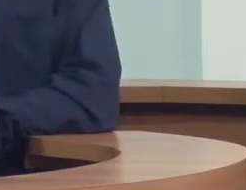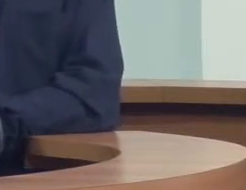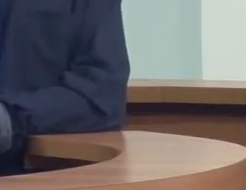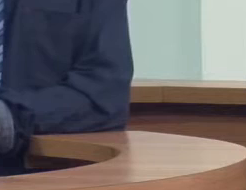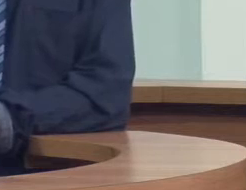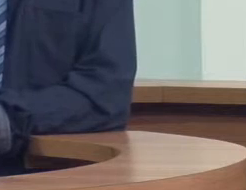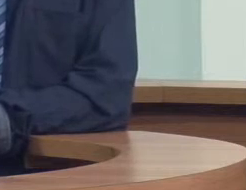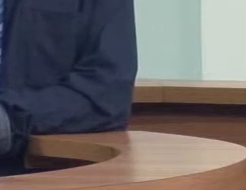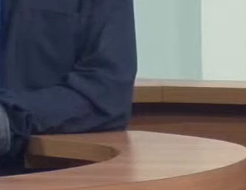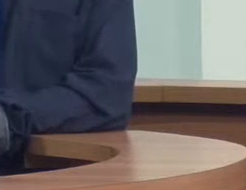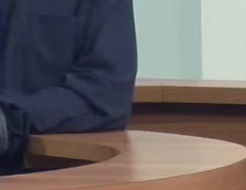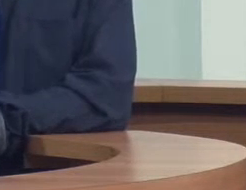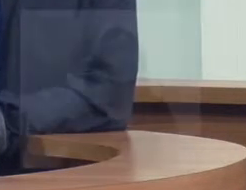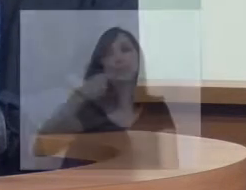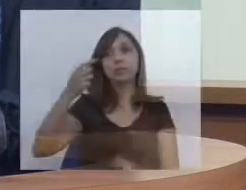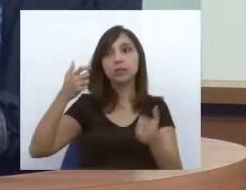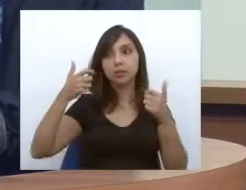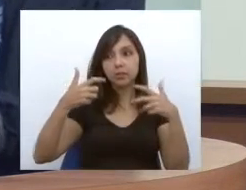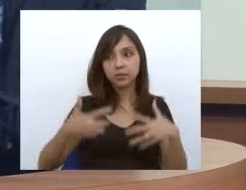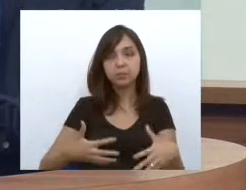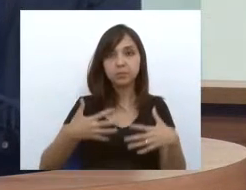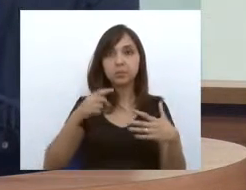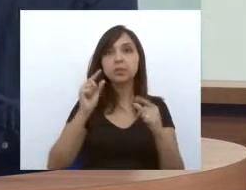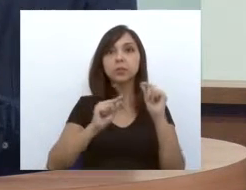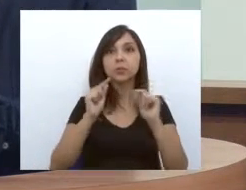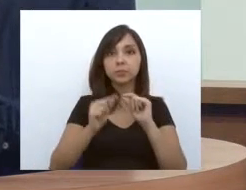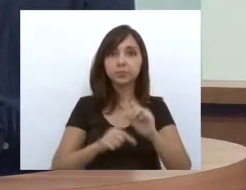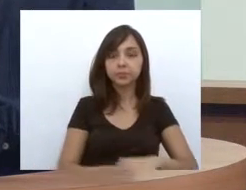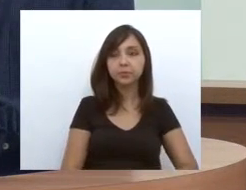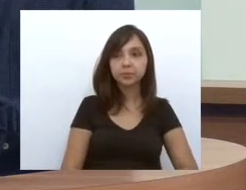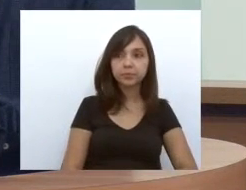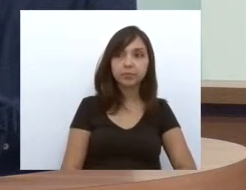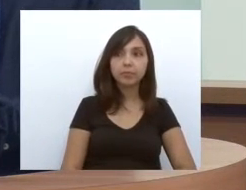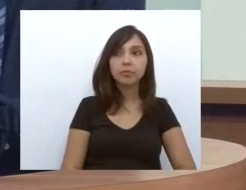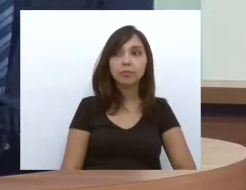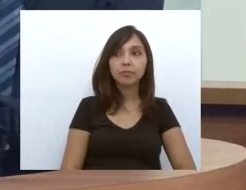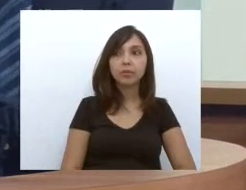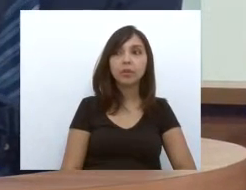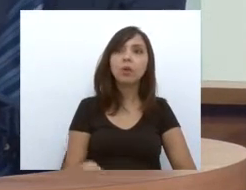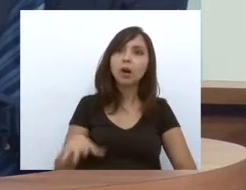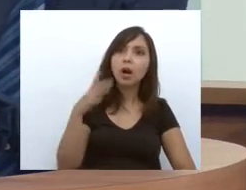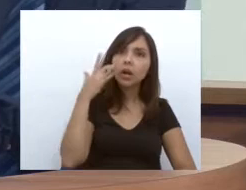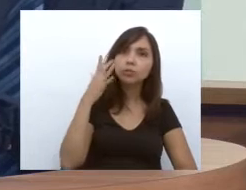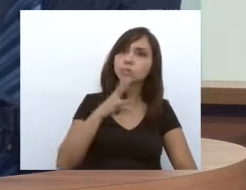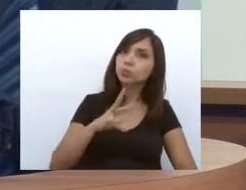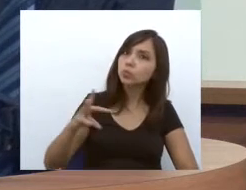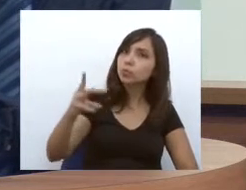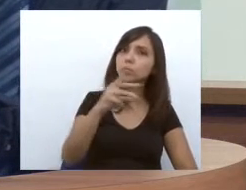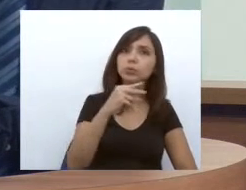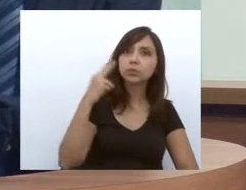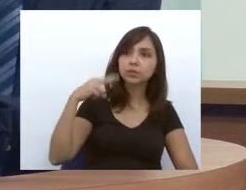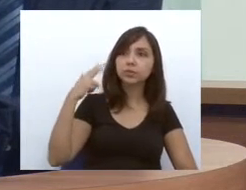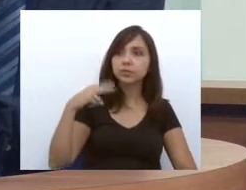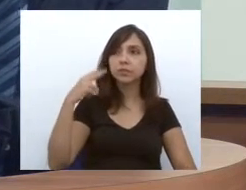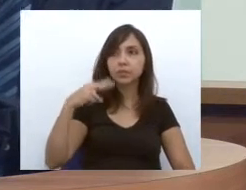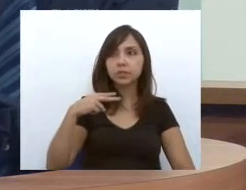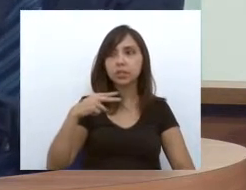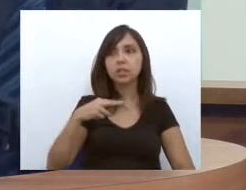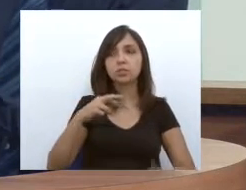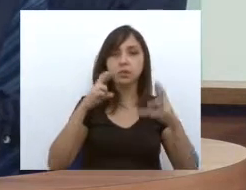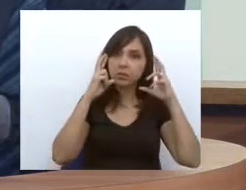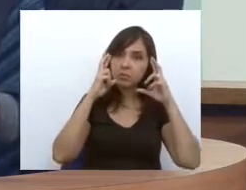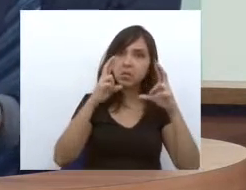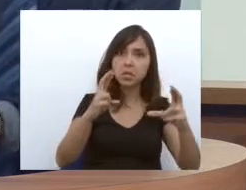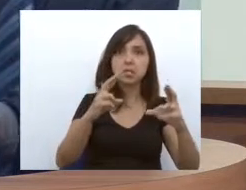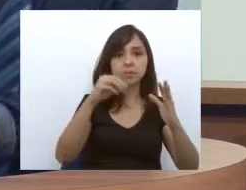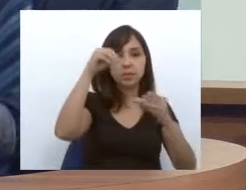Presidente, primeiramente gostaria de deixar consignado aqui na minha fala que eu acho que todos os vereadores deveriam respeitar o regimento, presidente. Mesmo que seja questão de ordem,